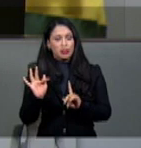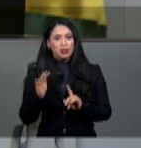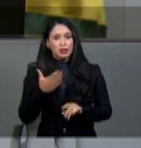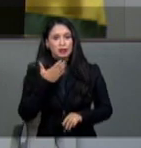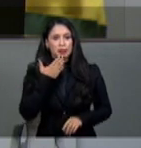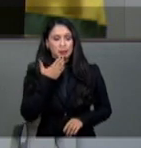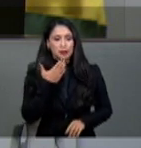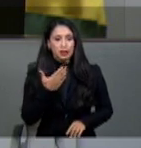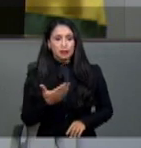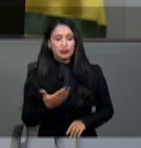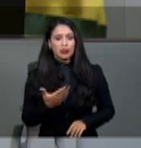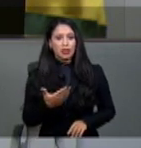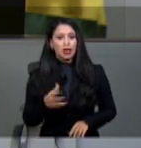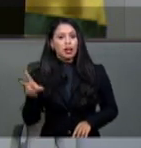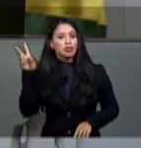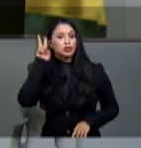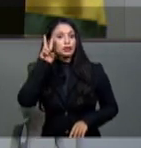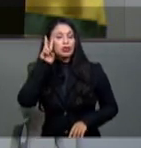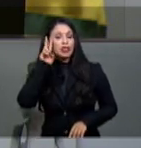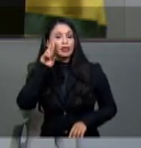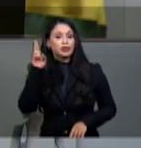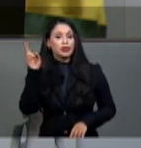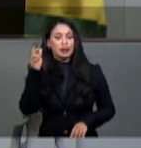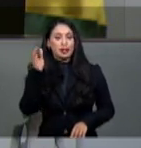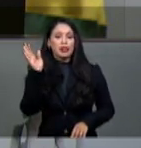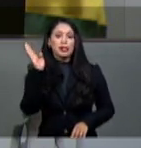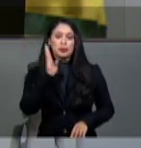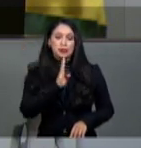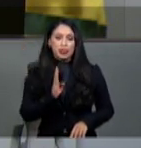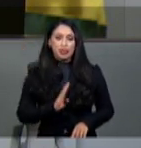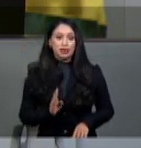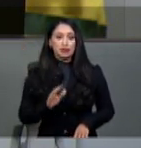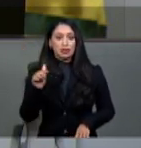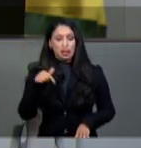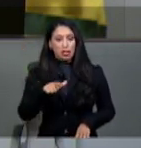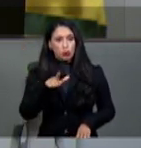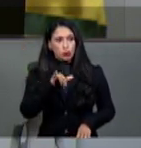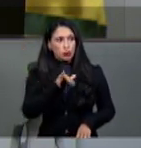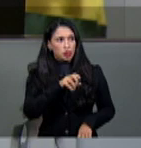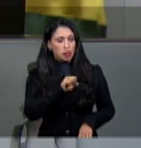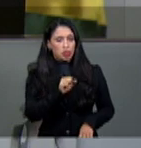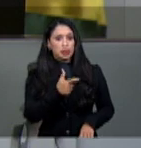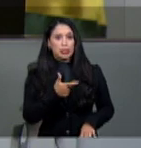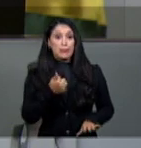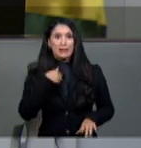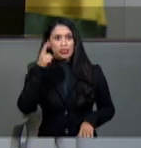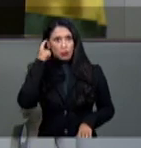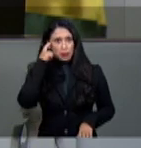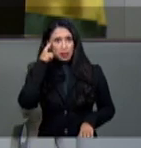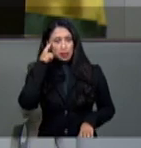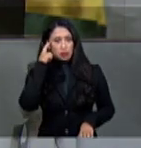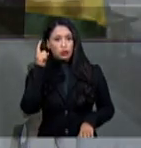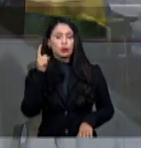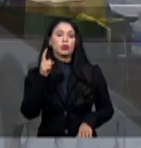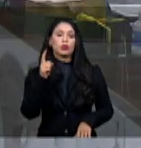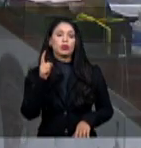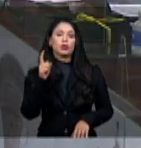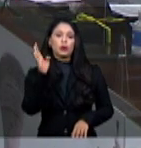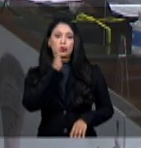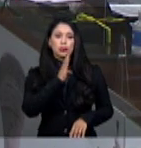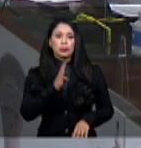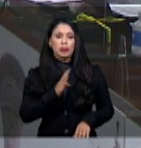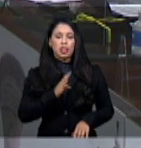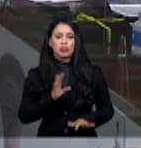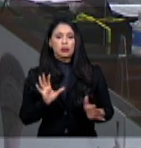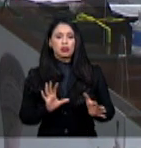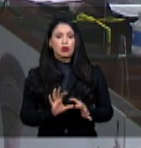pedir licença a grande Historiador a brasileira que a Heloísa está Eu acho que o Brasil proclamou a República mas não proclamou